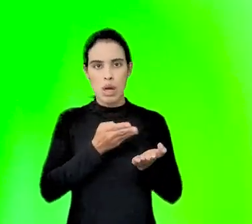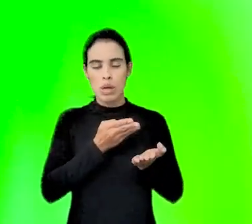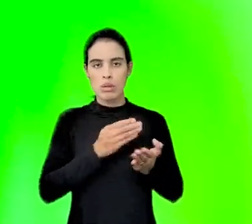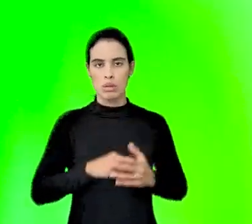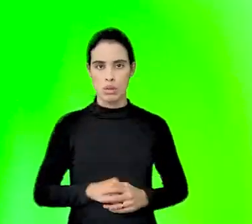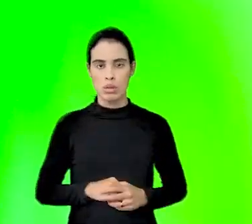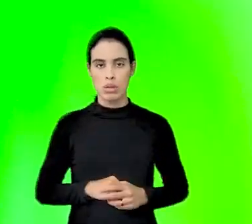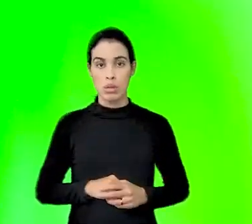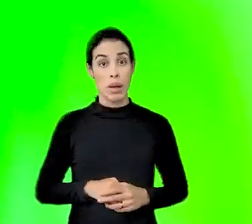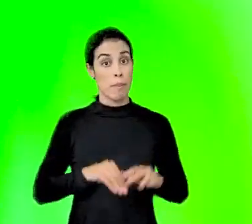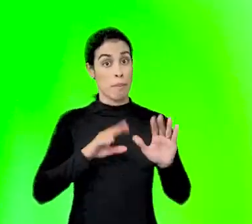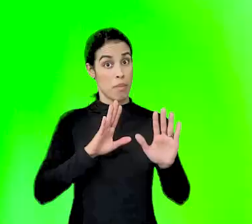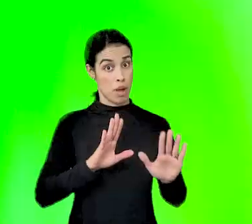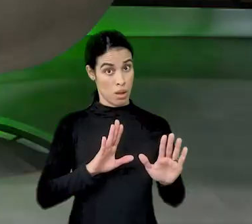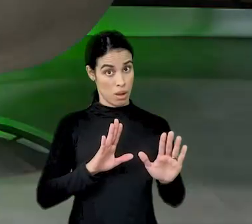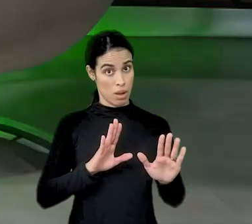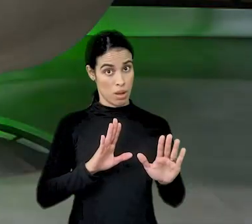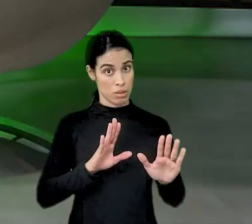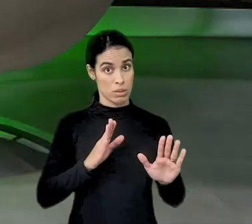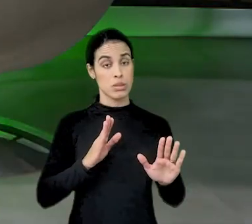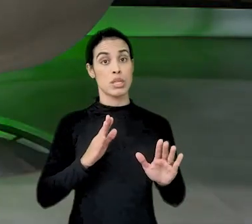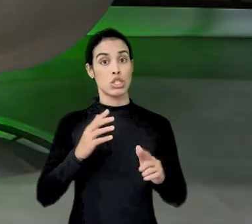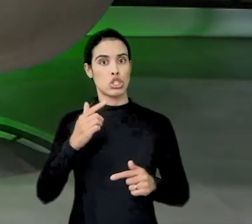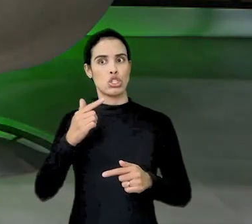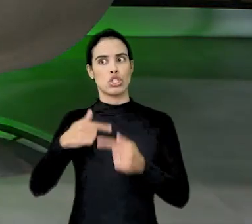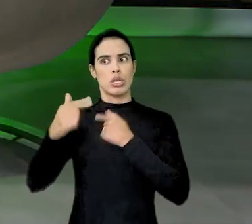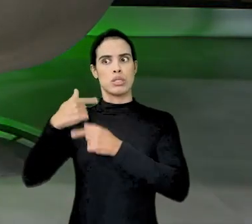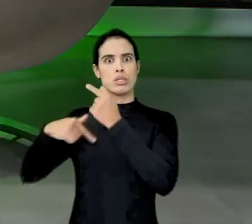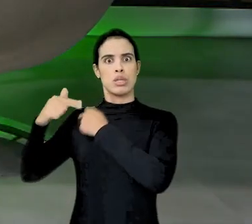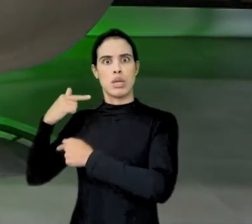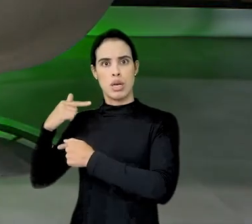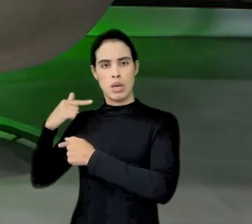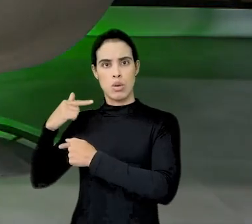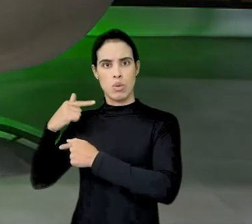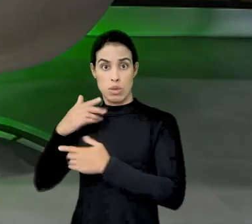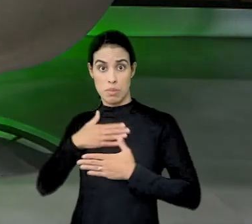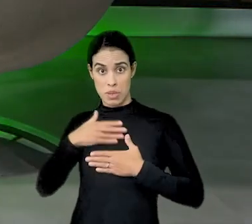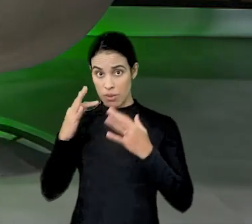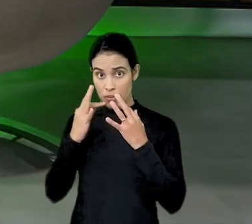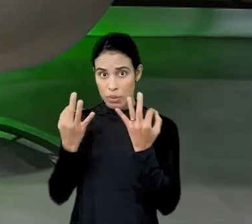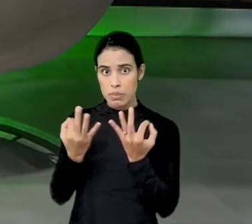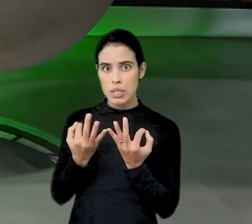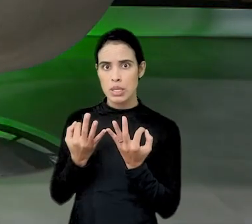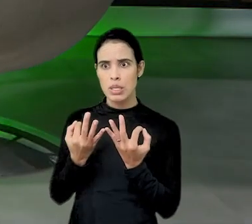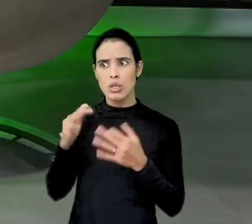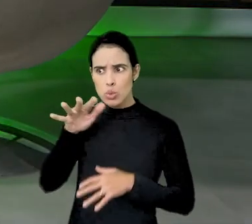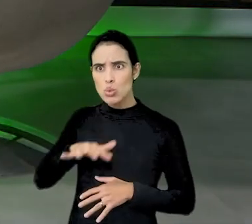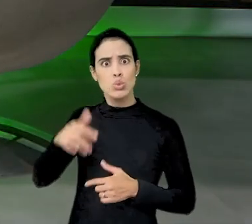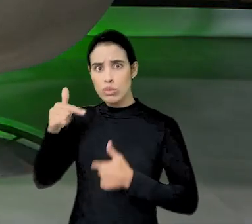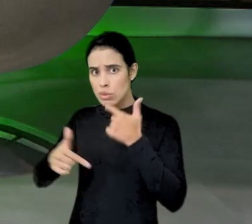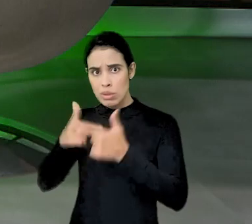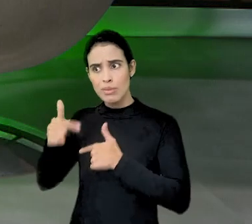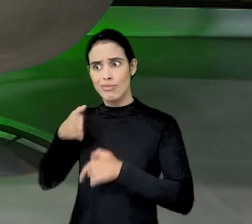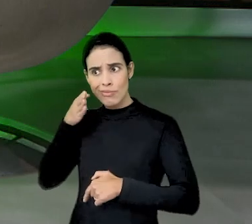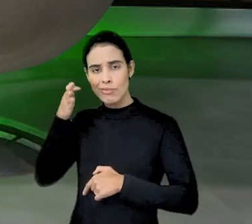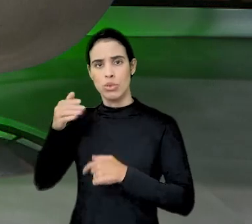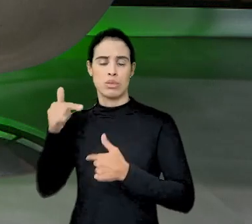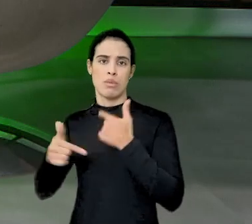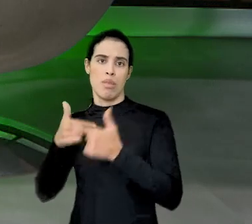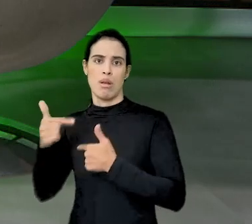cuidado não remunerado. Quando eu olho para trás, todas as mulheres que me antecederam